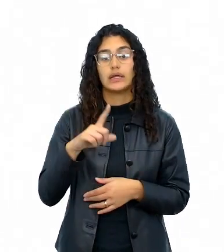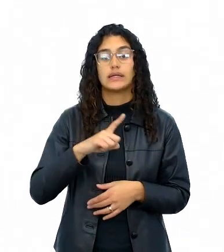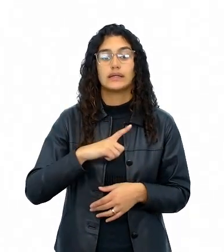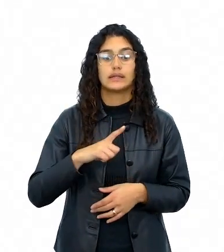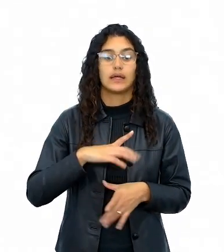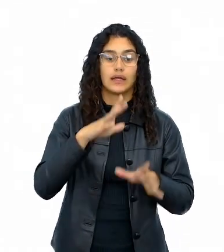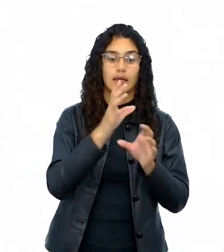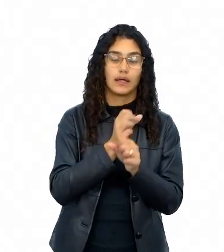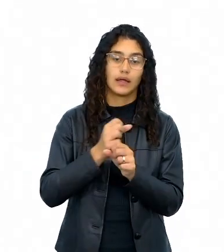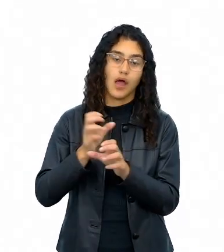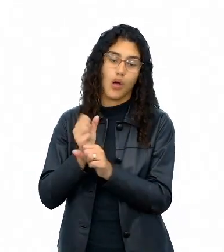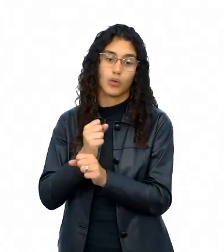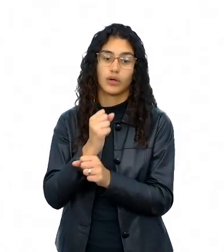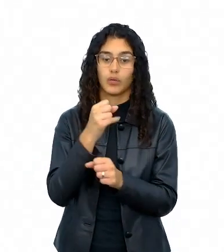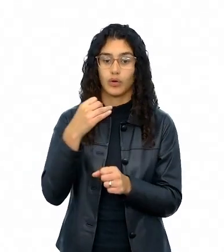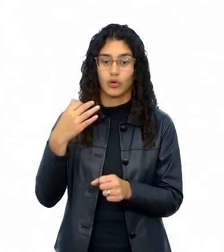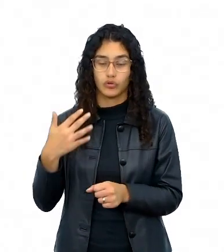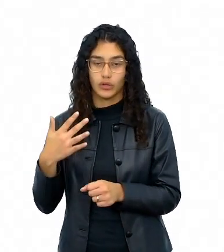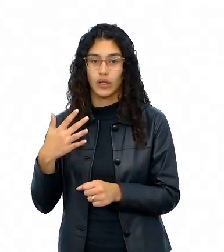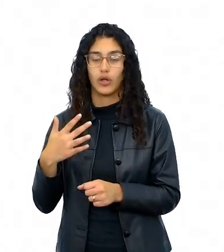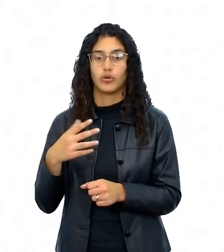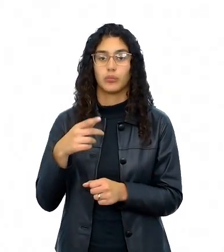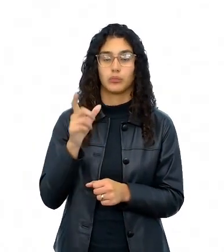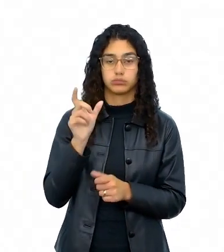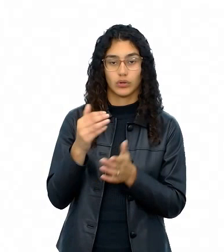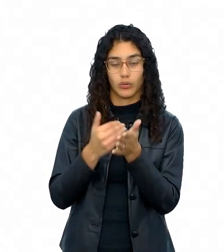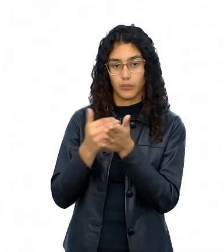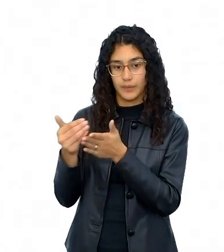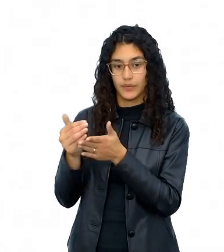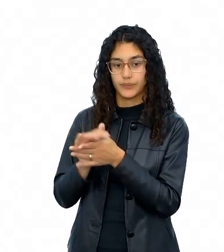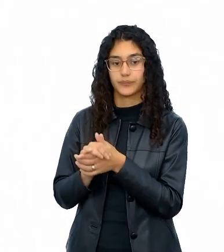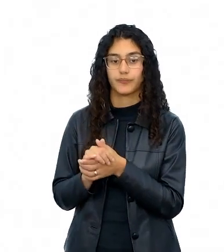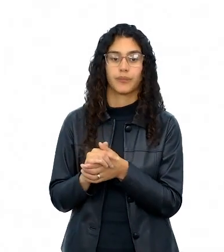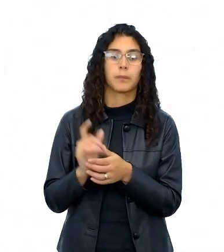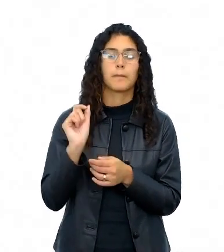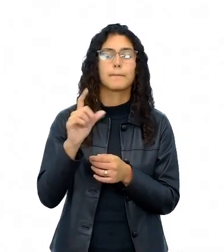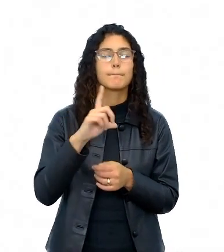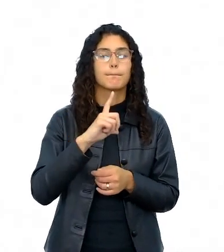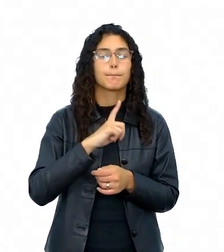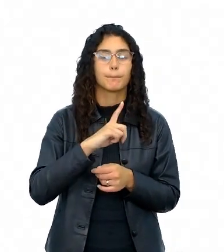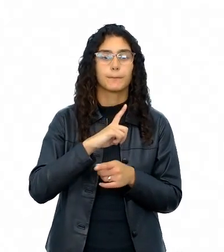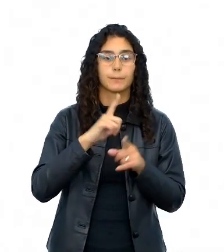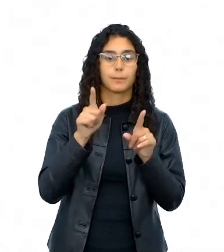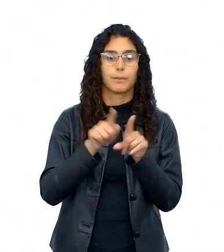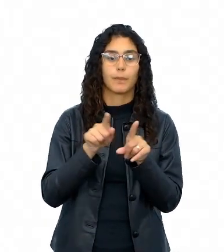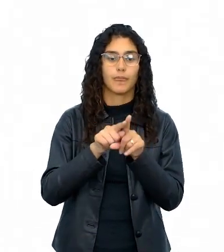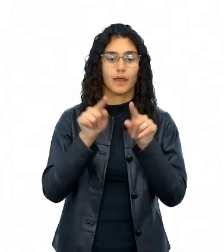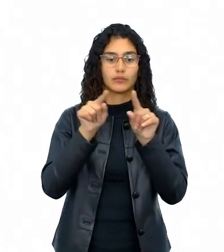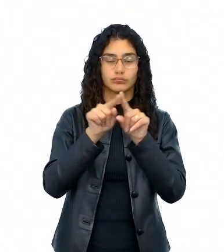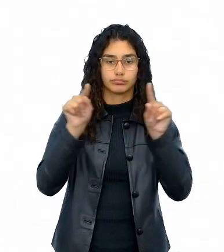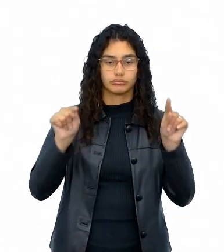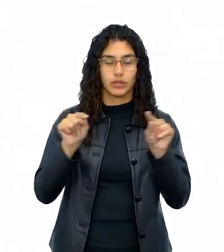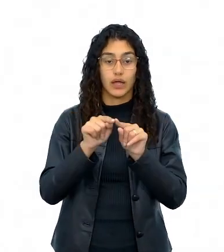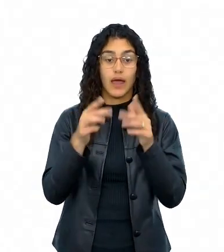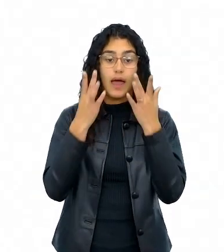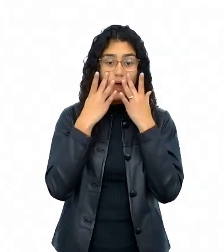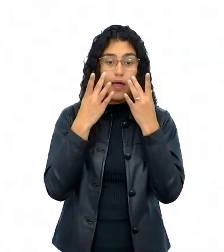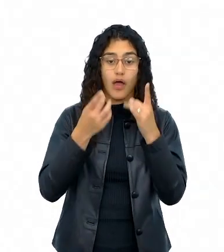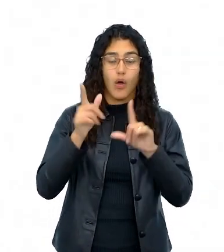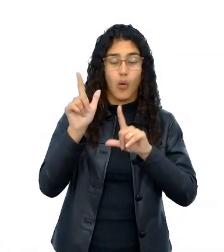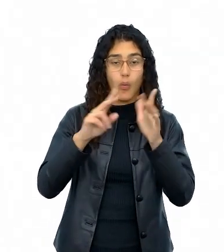ali, ó, cálculo da quantidade de bombons por sobrinho, que é o início. E aí, o que eu tenho no retângulo? Ler com